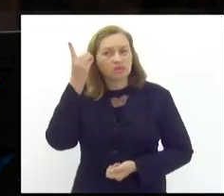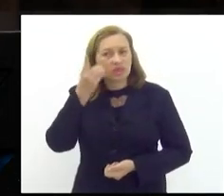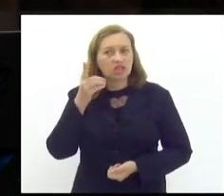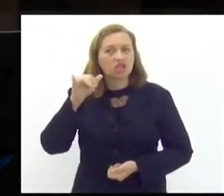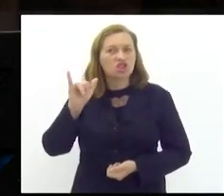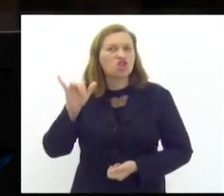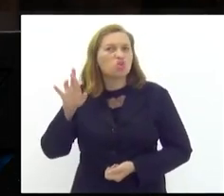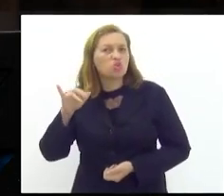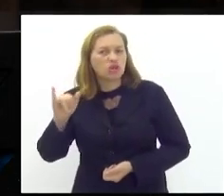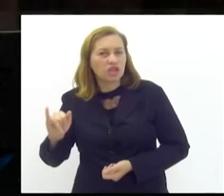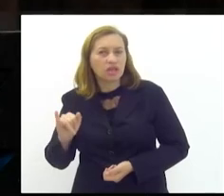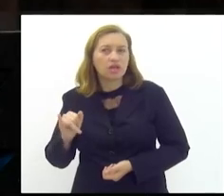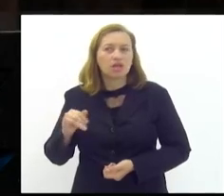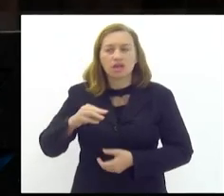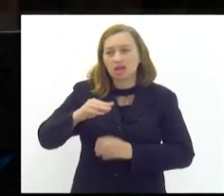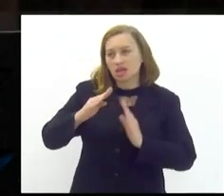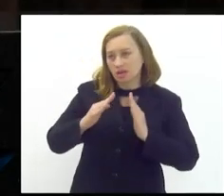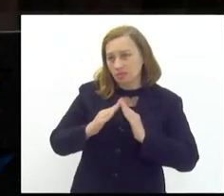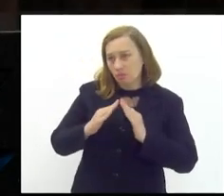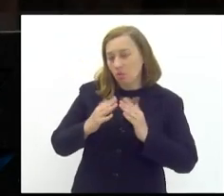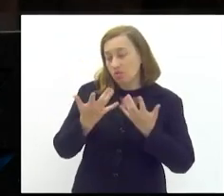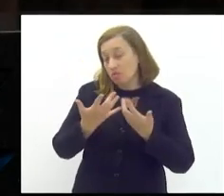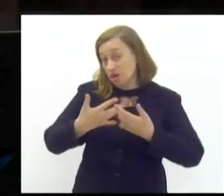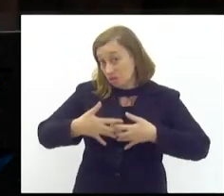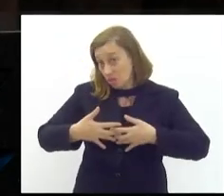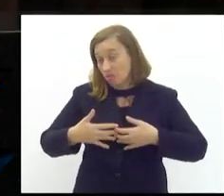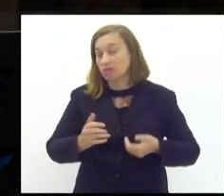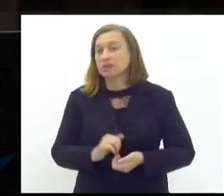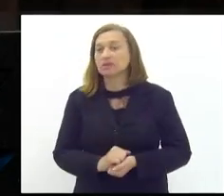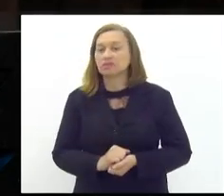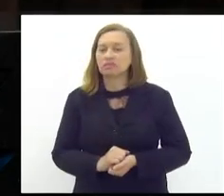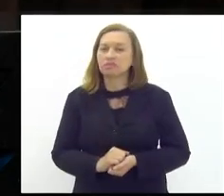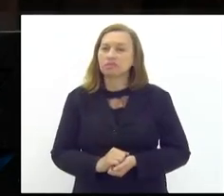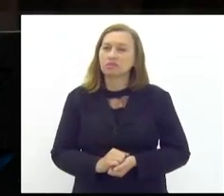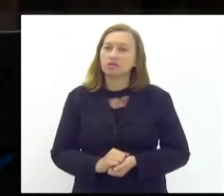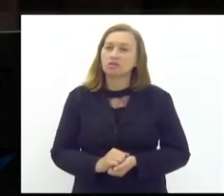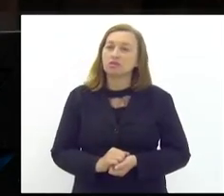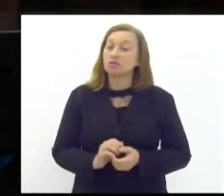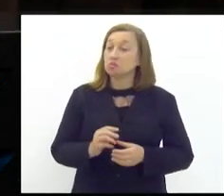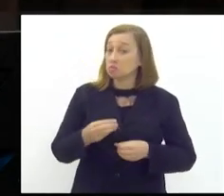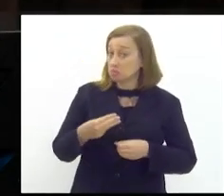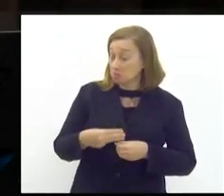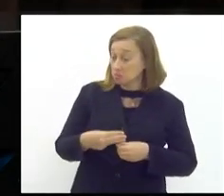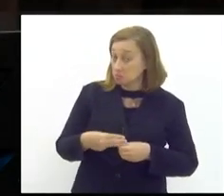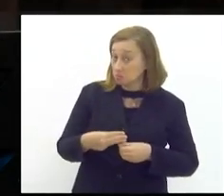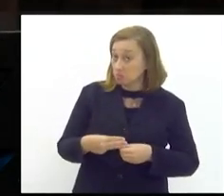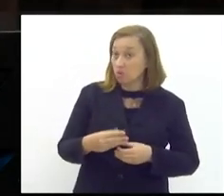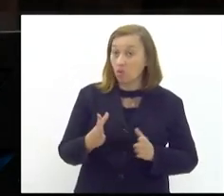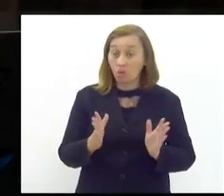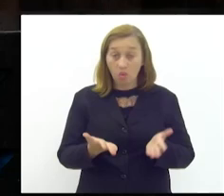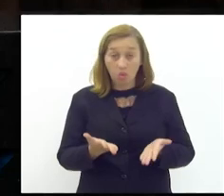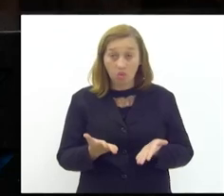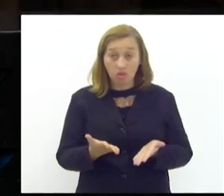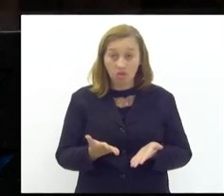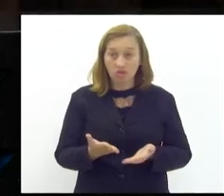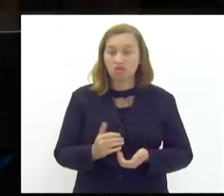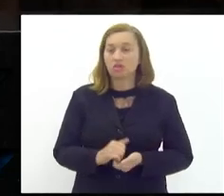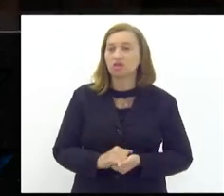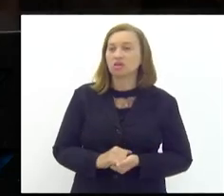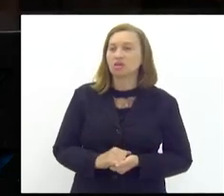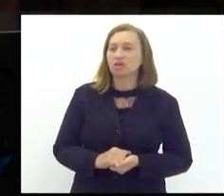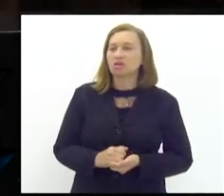que mora em Petrópolis Pacífico município hoje em dia nem tanto